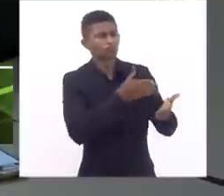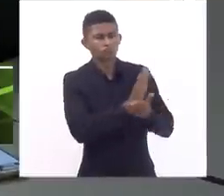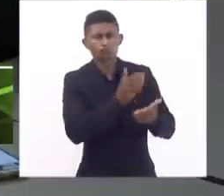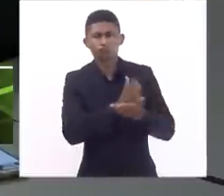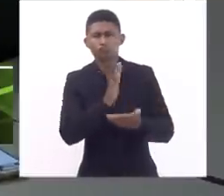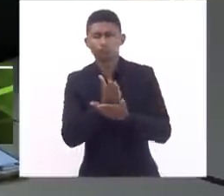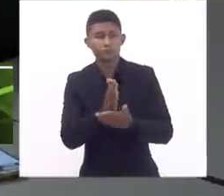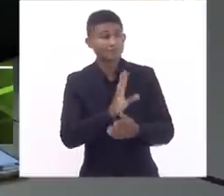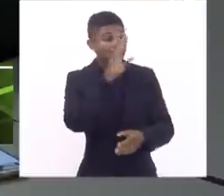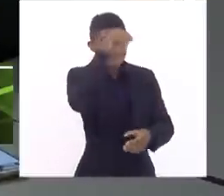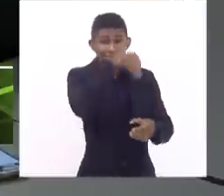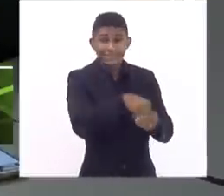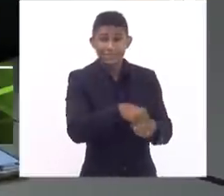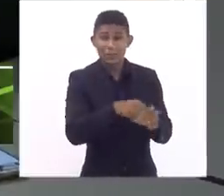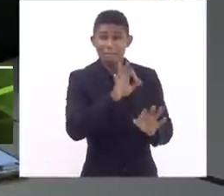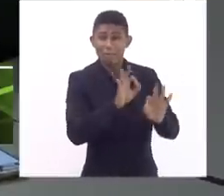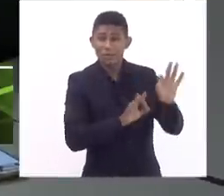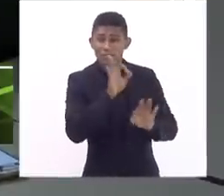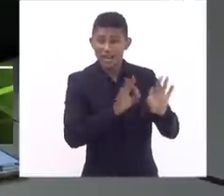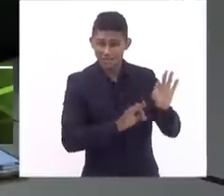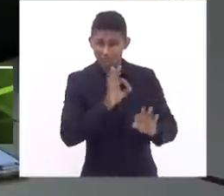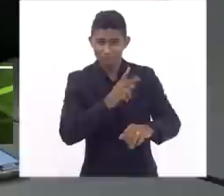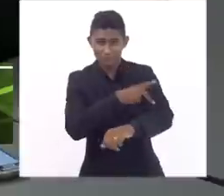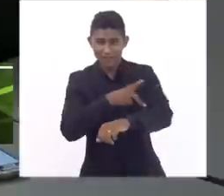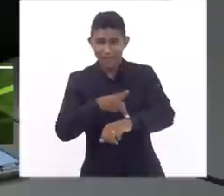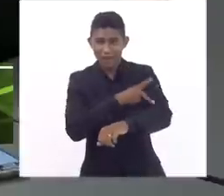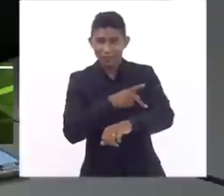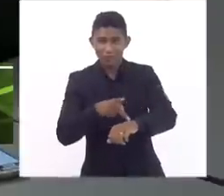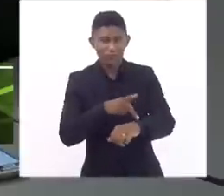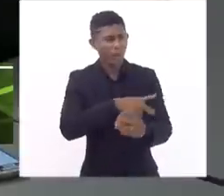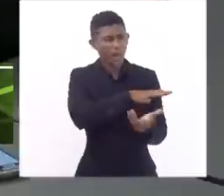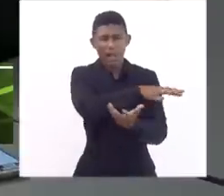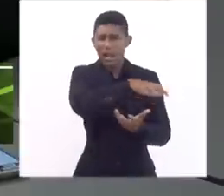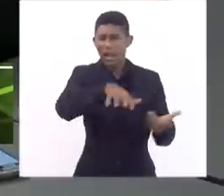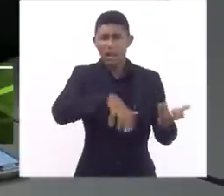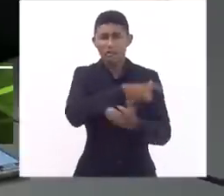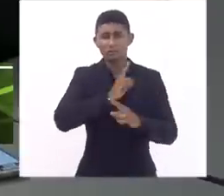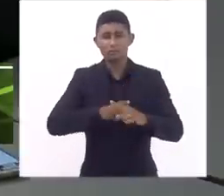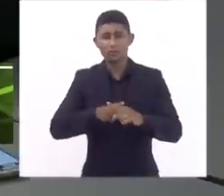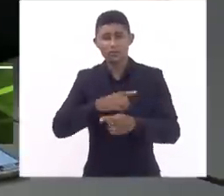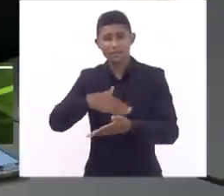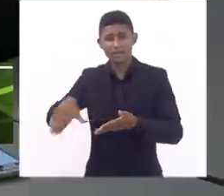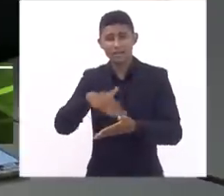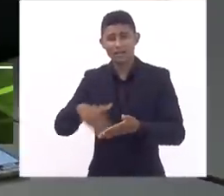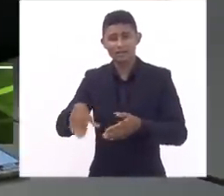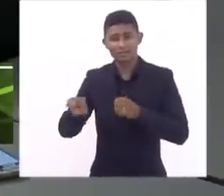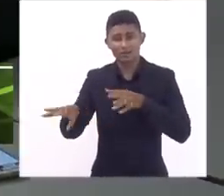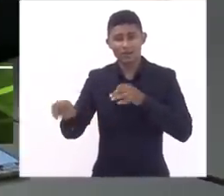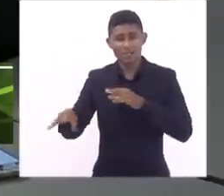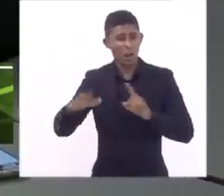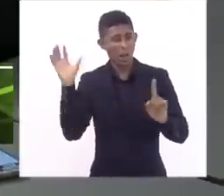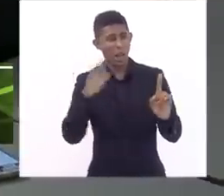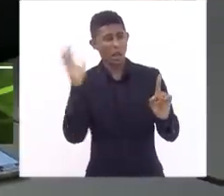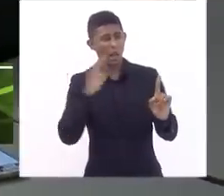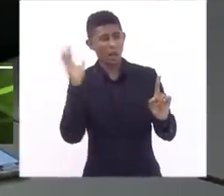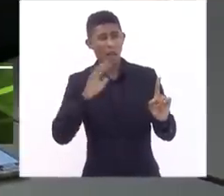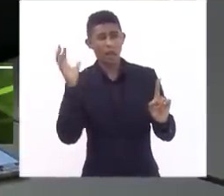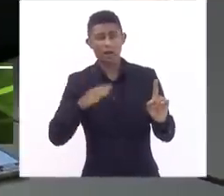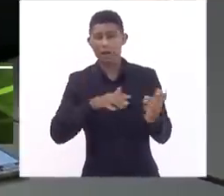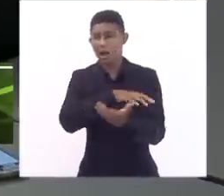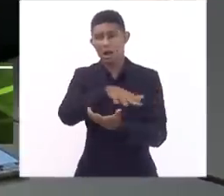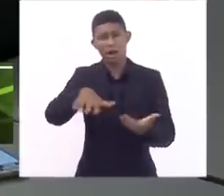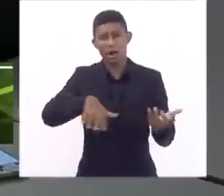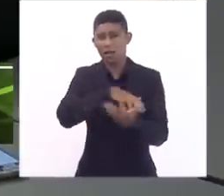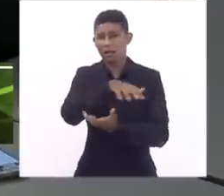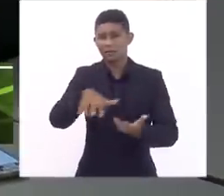mudanças arbitrárias no seu projeto político-pedagógico por conta dessas mudanças que a SEDUC está colocando. Então, se a SEDUC fugiu do